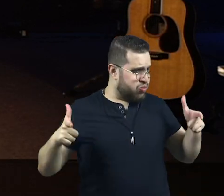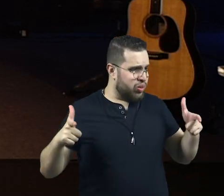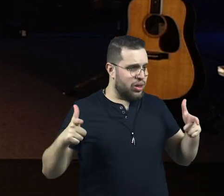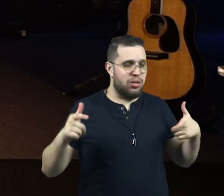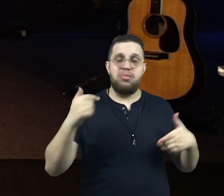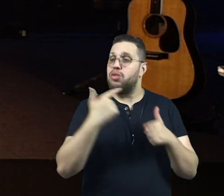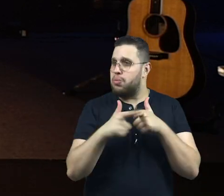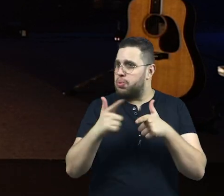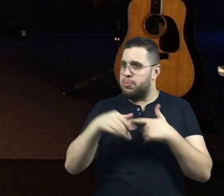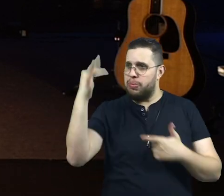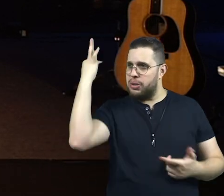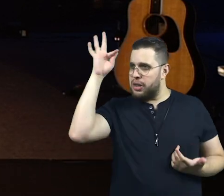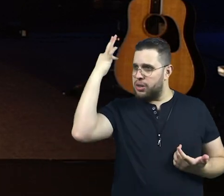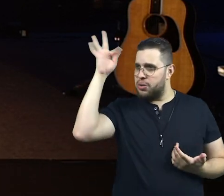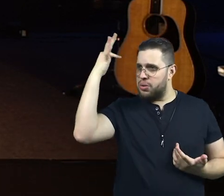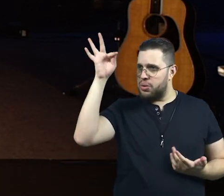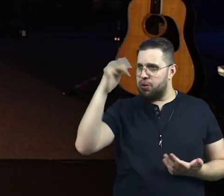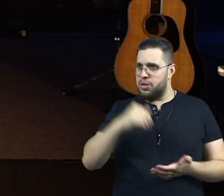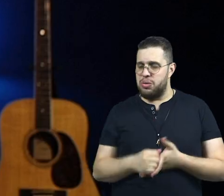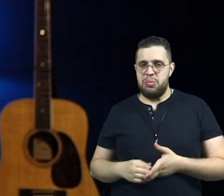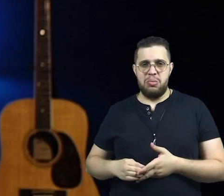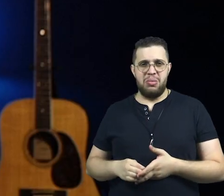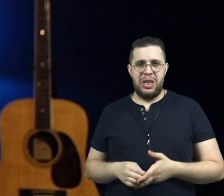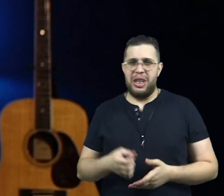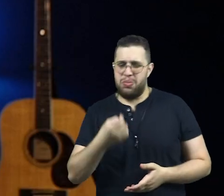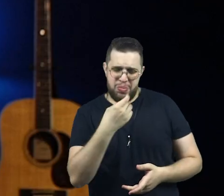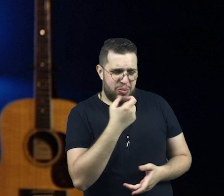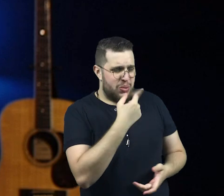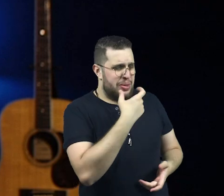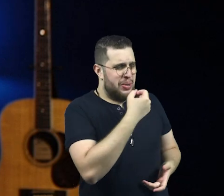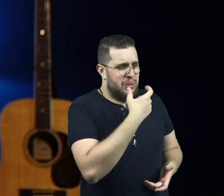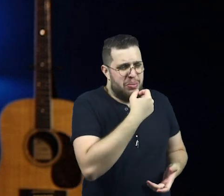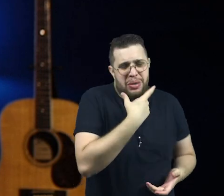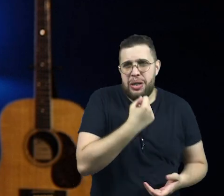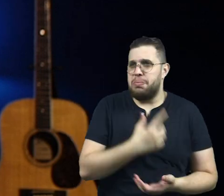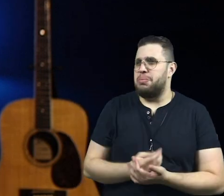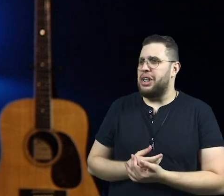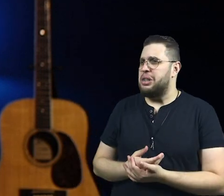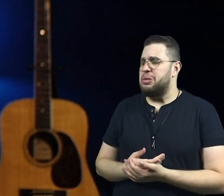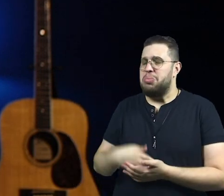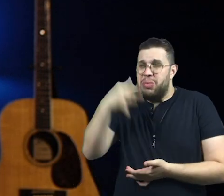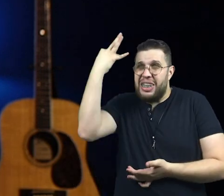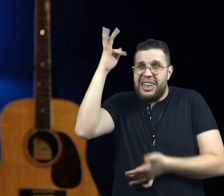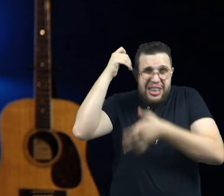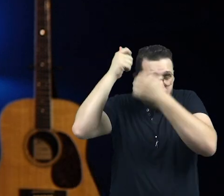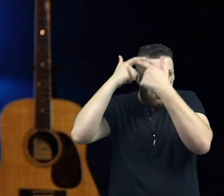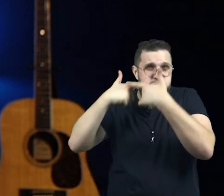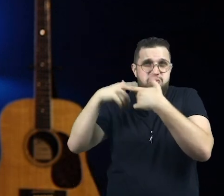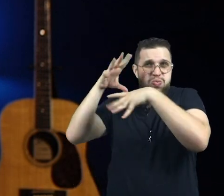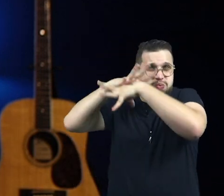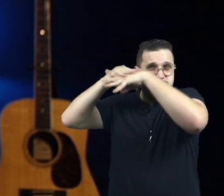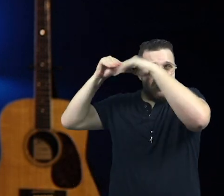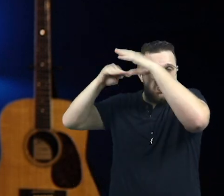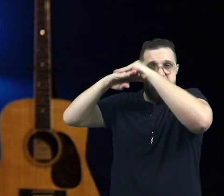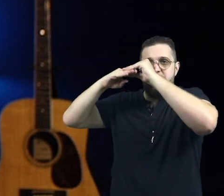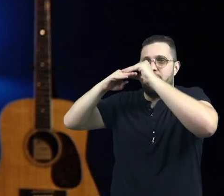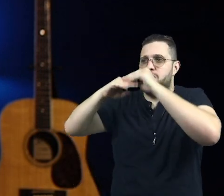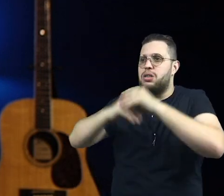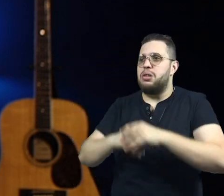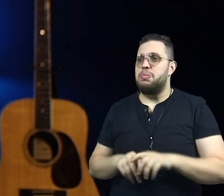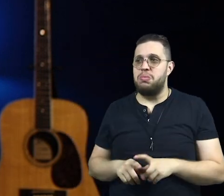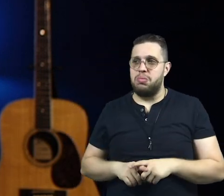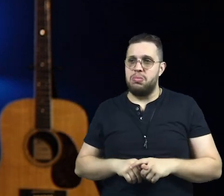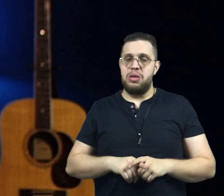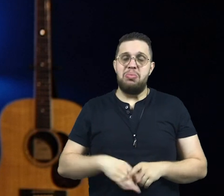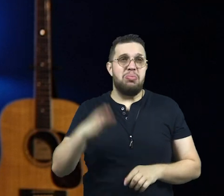cabeça. Eu tomei todo tipo de medicamento analgésico que conhecia, que meus pais conheciam, que se